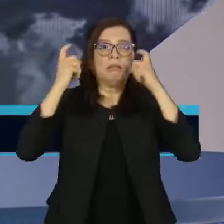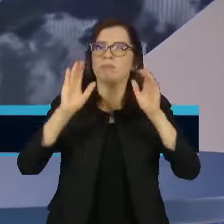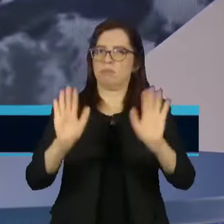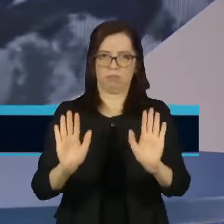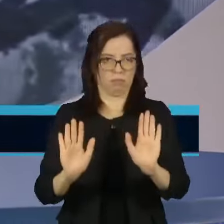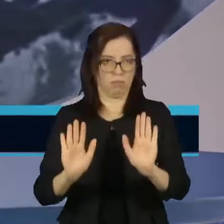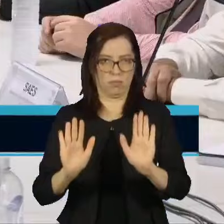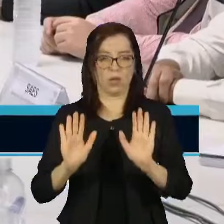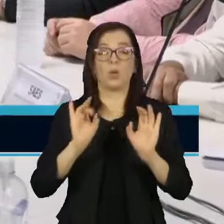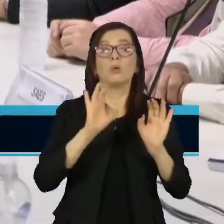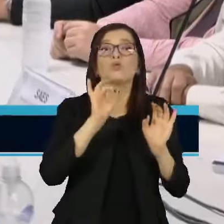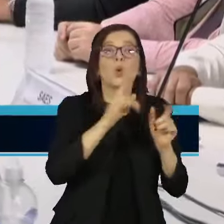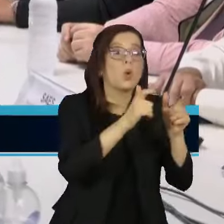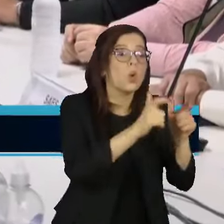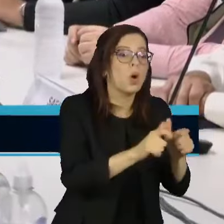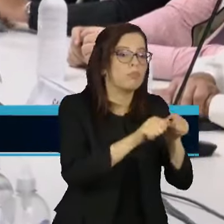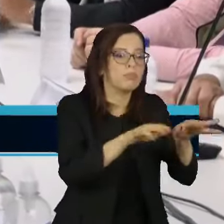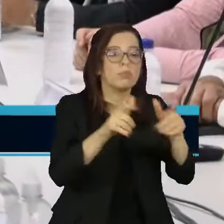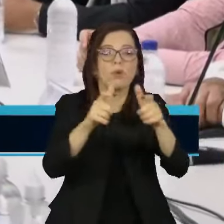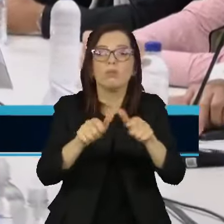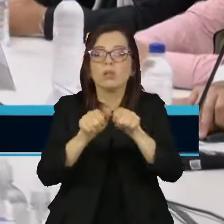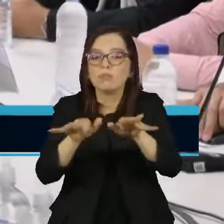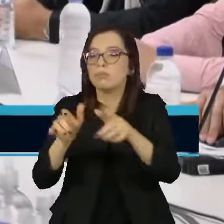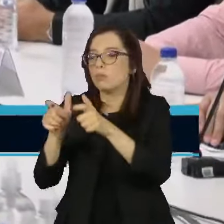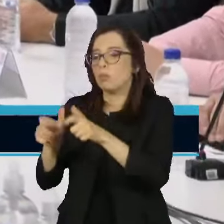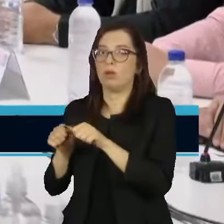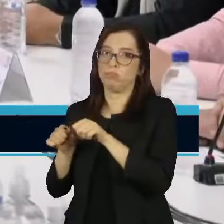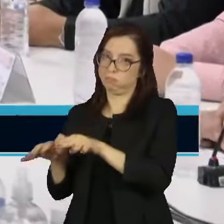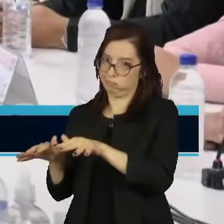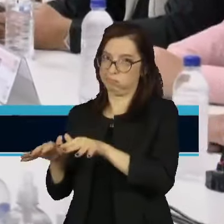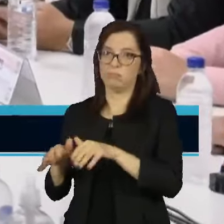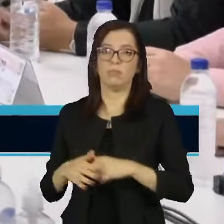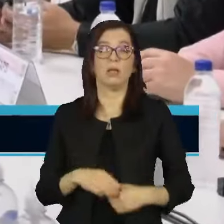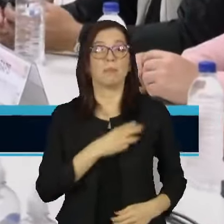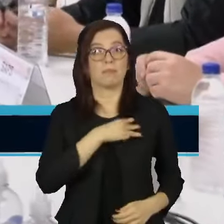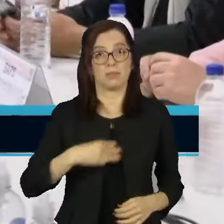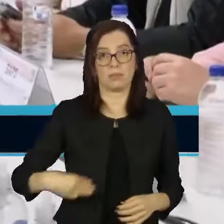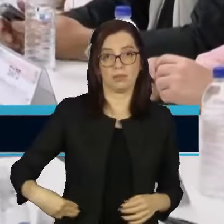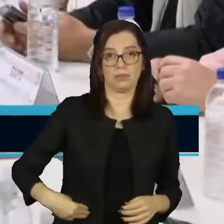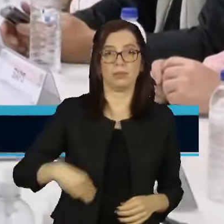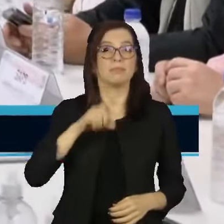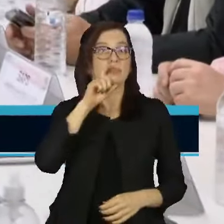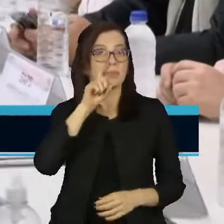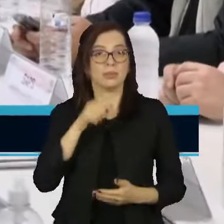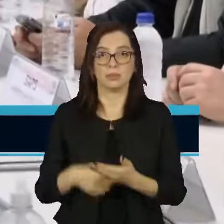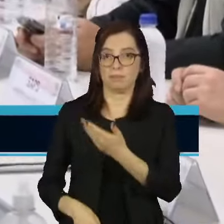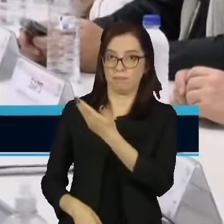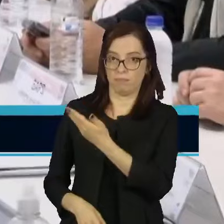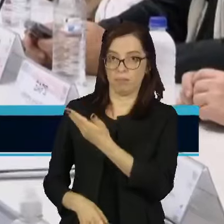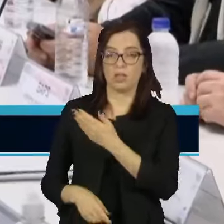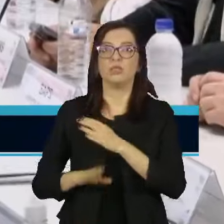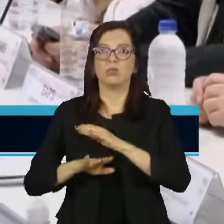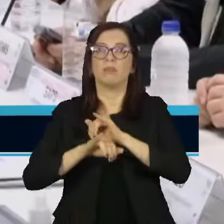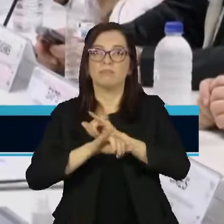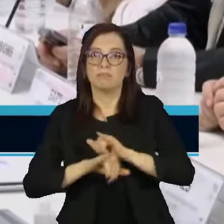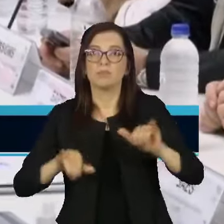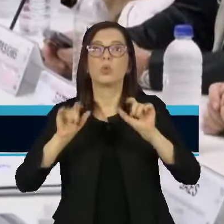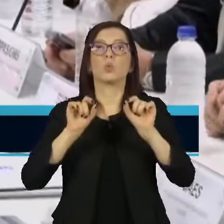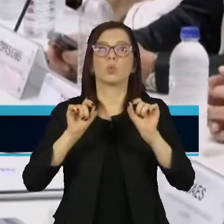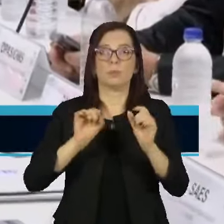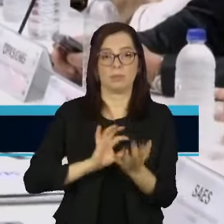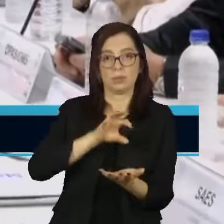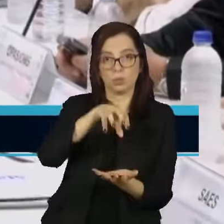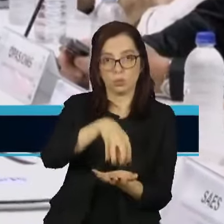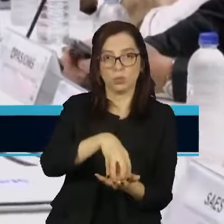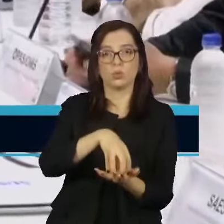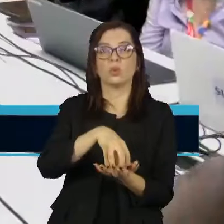epidemias locais. A ministra deu a declaração durante o início das atividades do Centro de Operações de Emergência contra